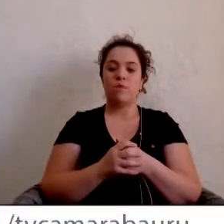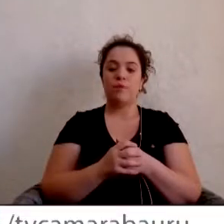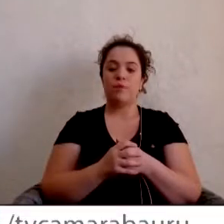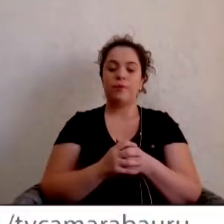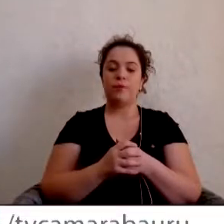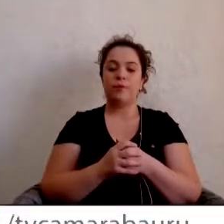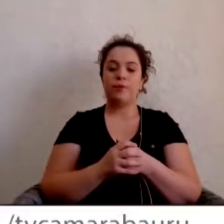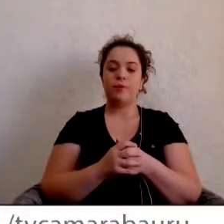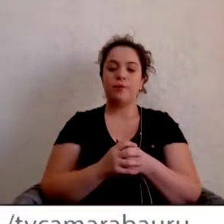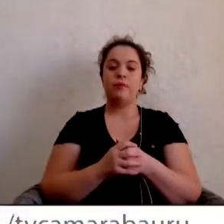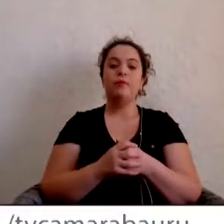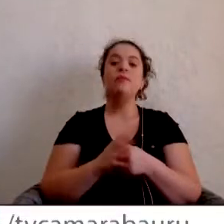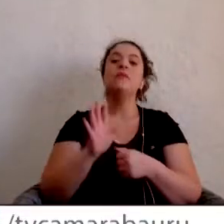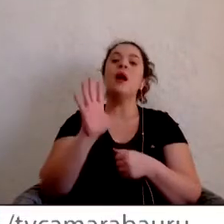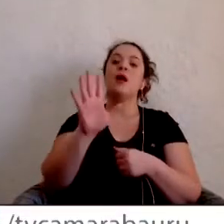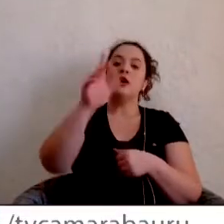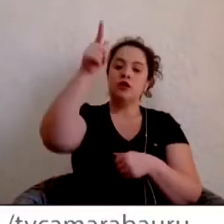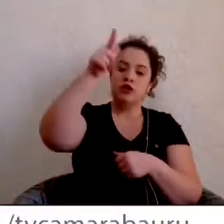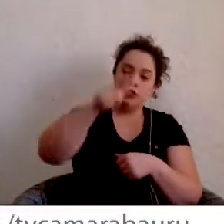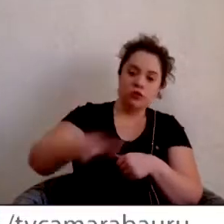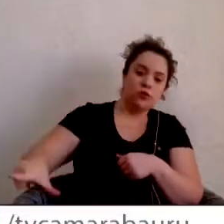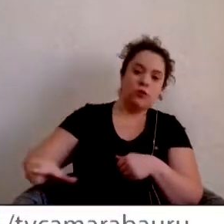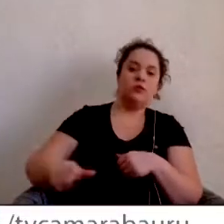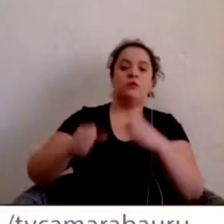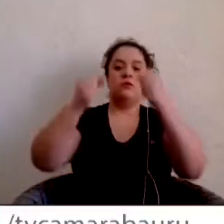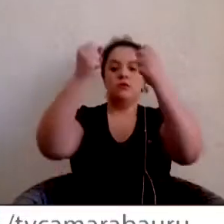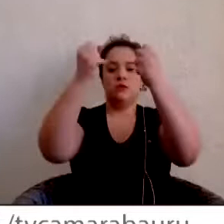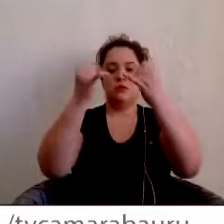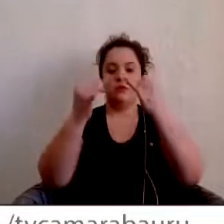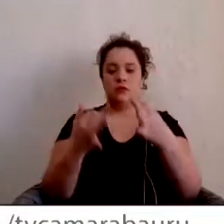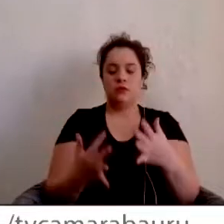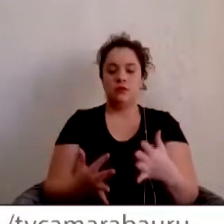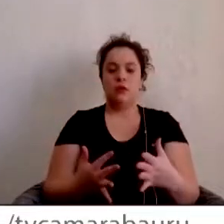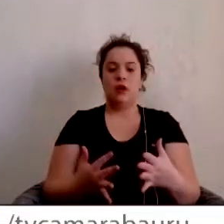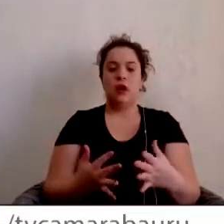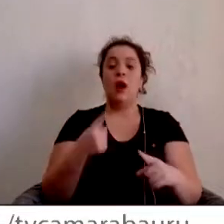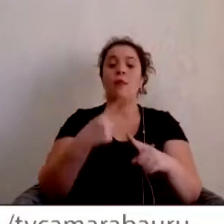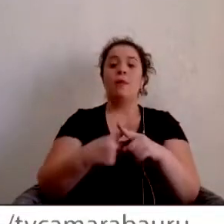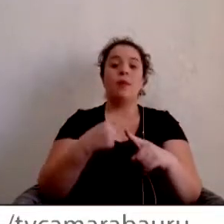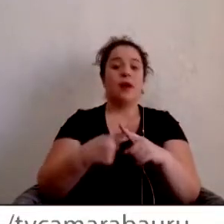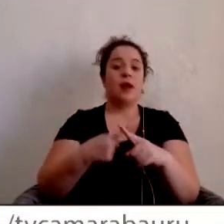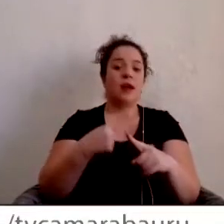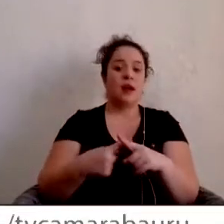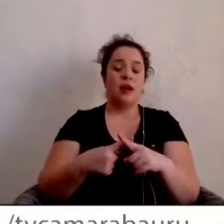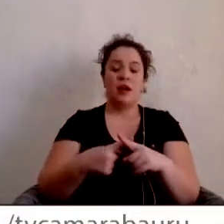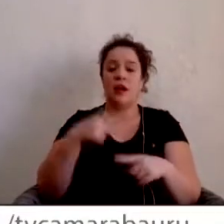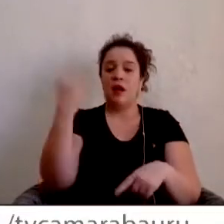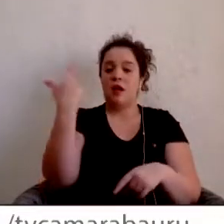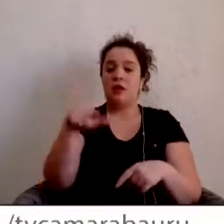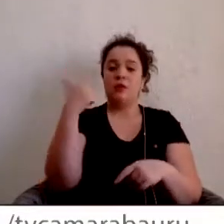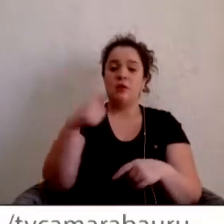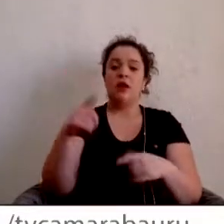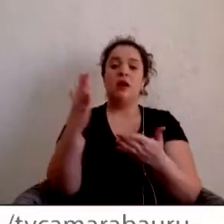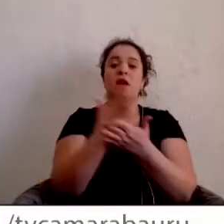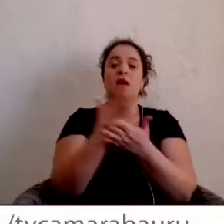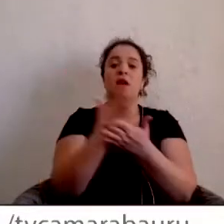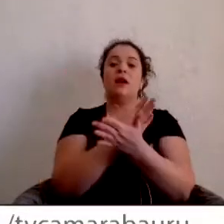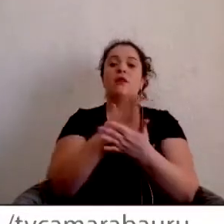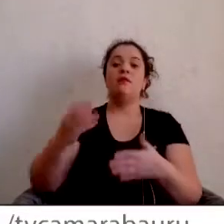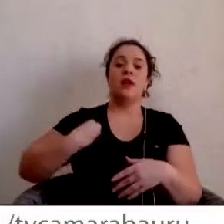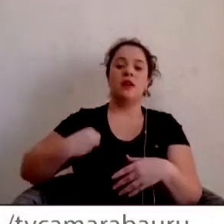as considerações, já que essas considerações não foram ouvidas e não estiveram presentes no decreto. Né?